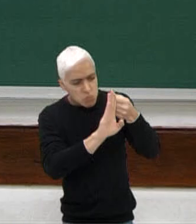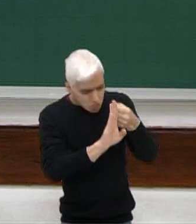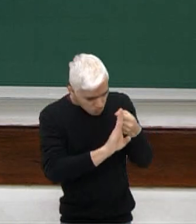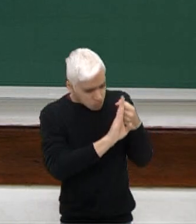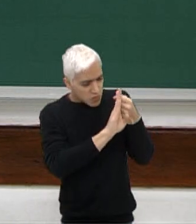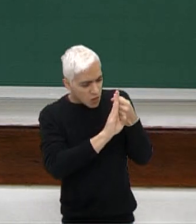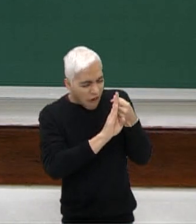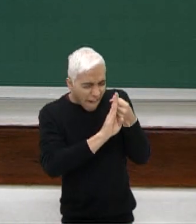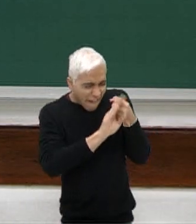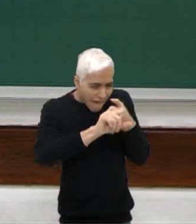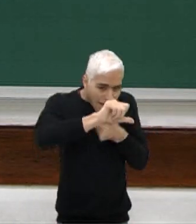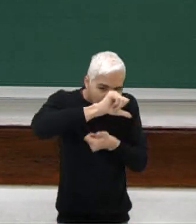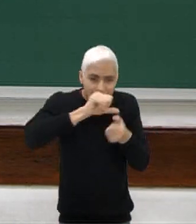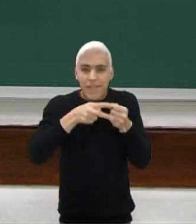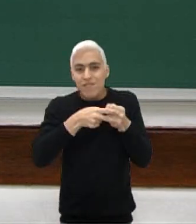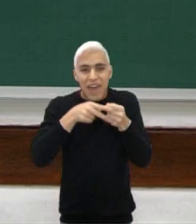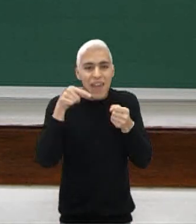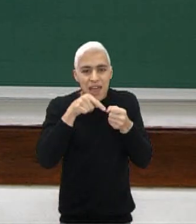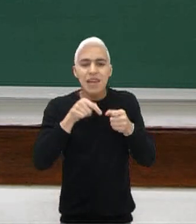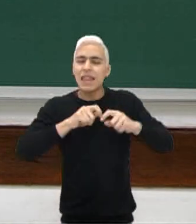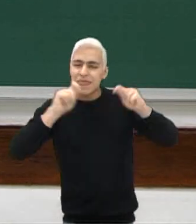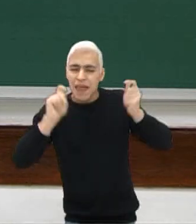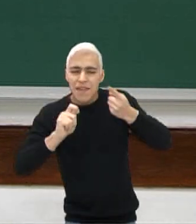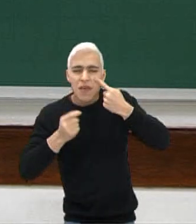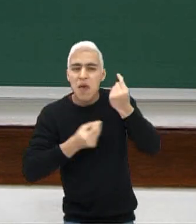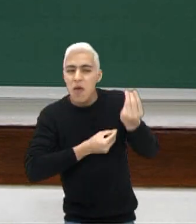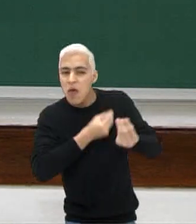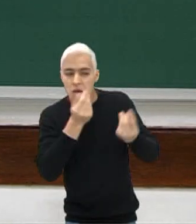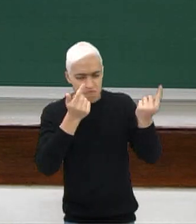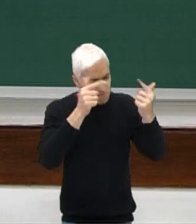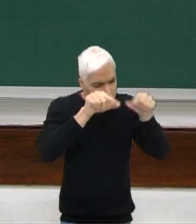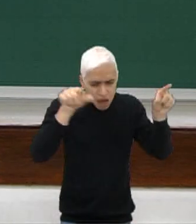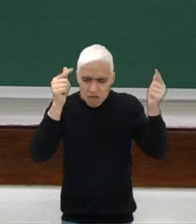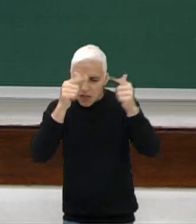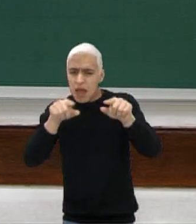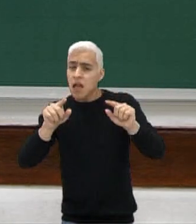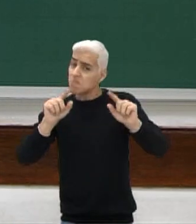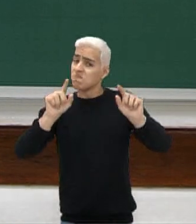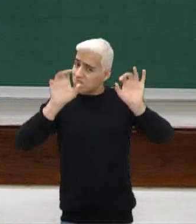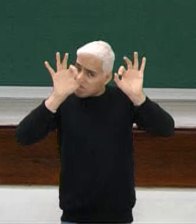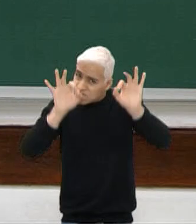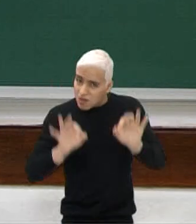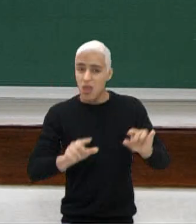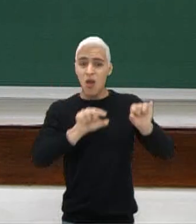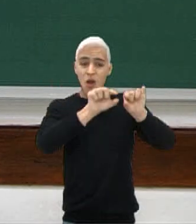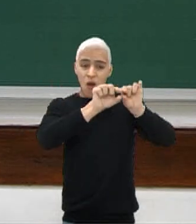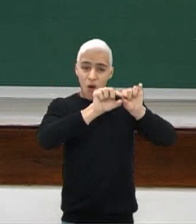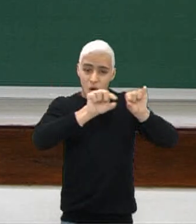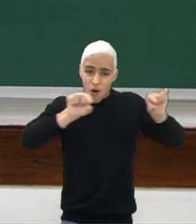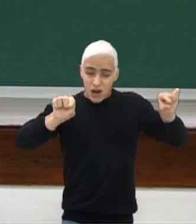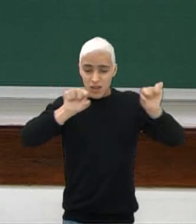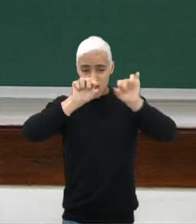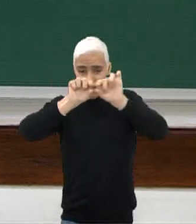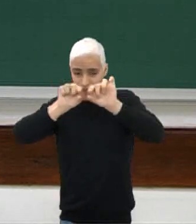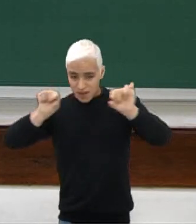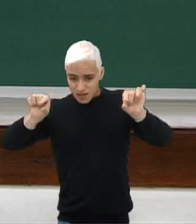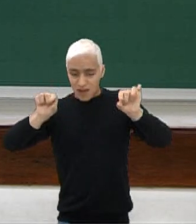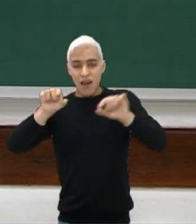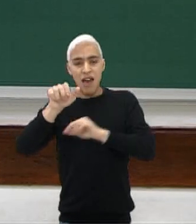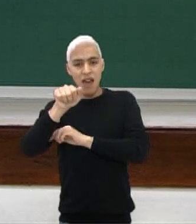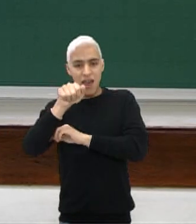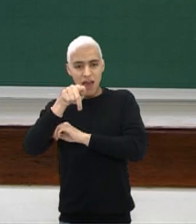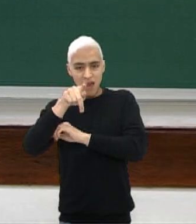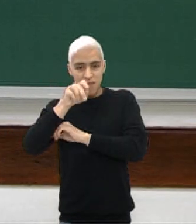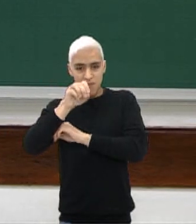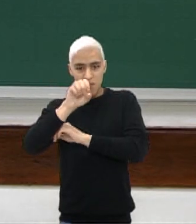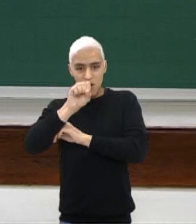esse substantivo em verbo e a gente vai ver se deu ou não uma oração subordinada apositiva. Vou